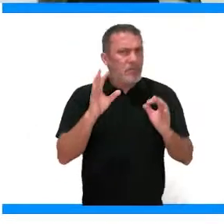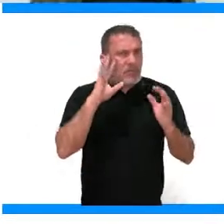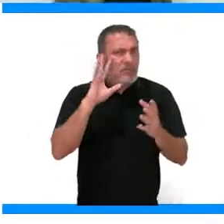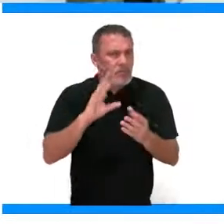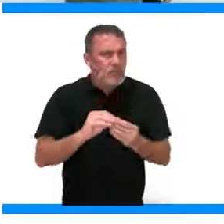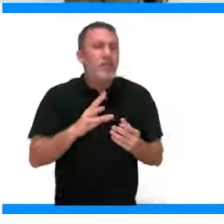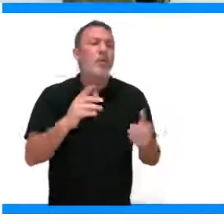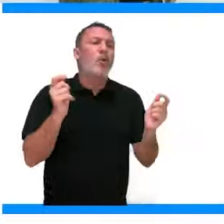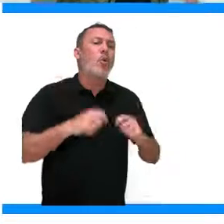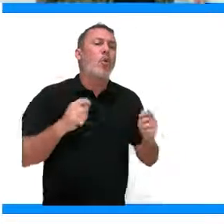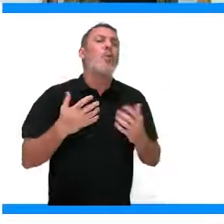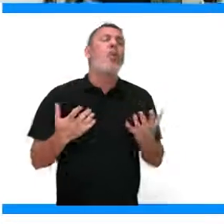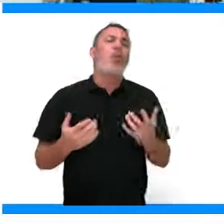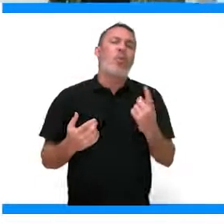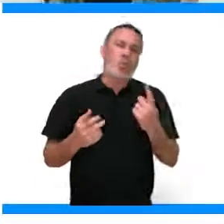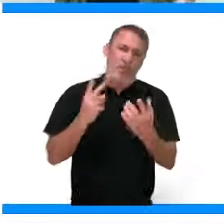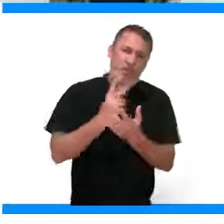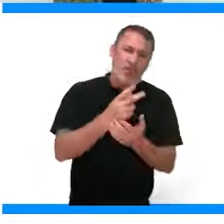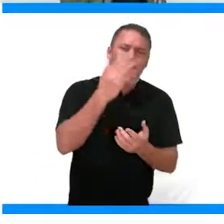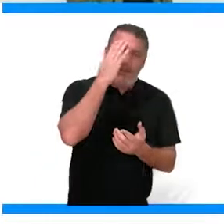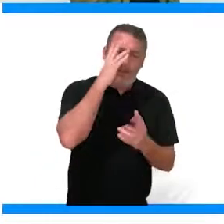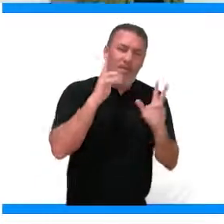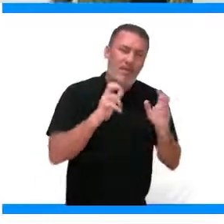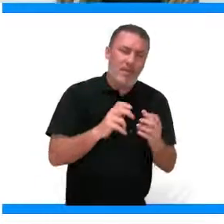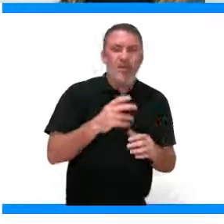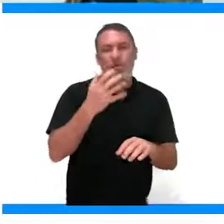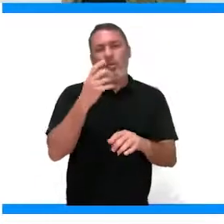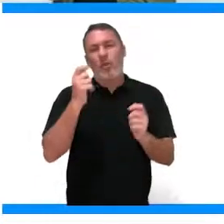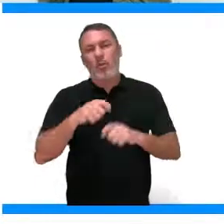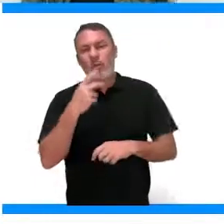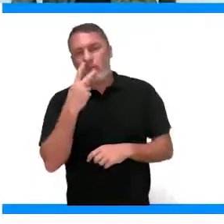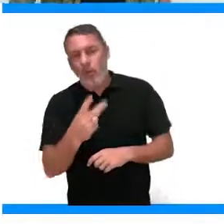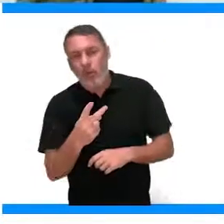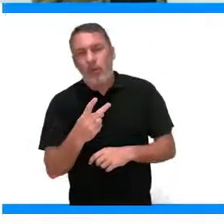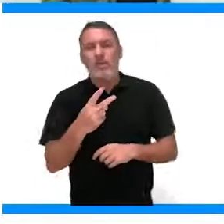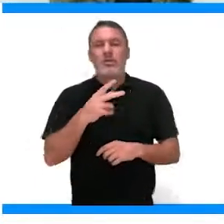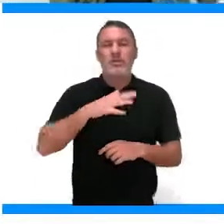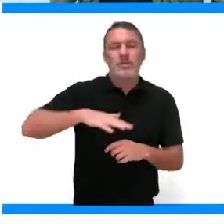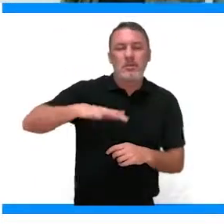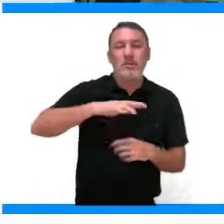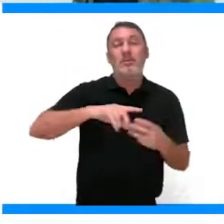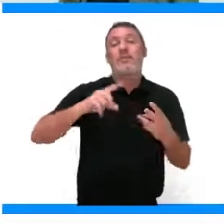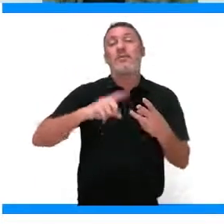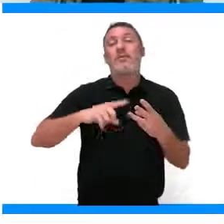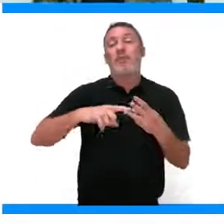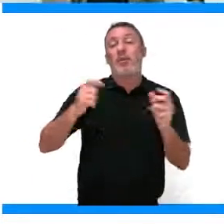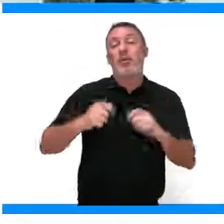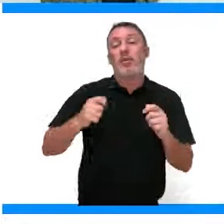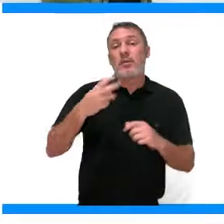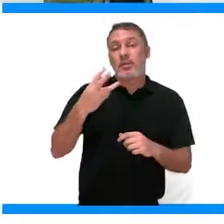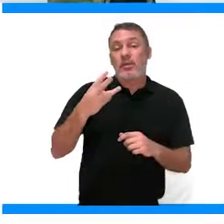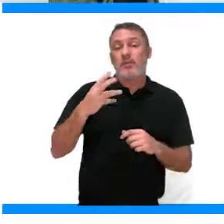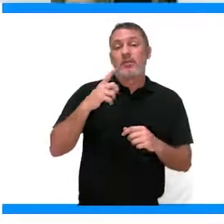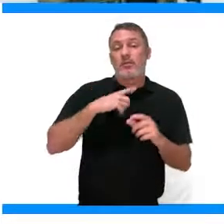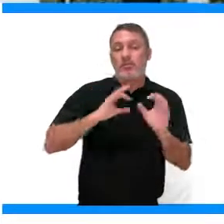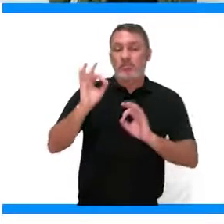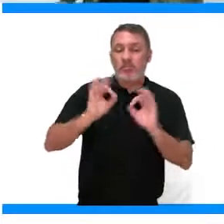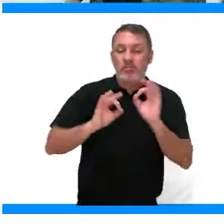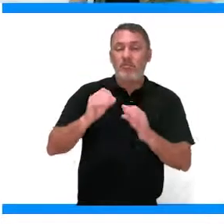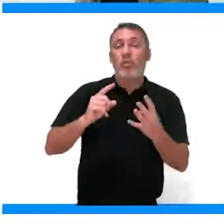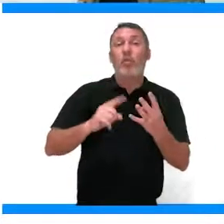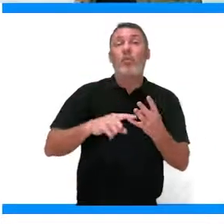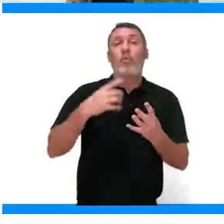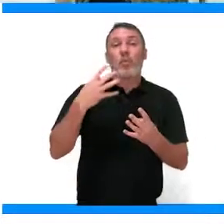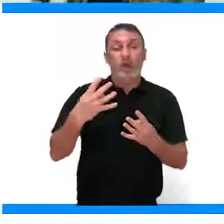visão? Competência 1, aritmética. Competência 2, geometria plana espacial. Competência 3, escalas e